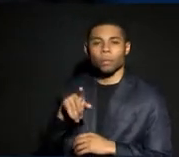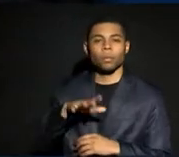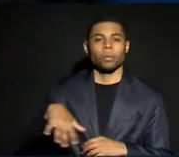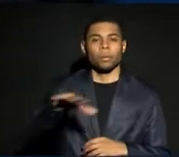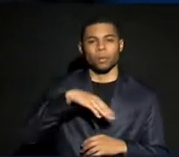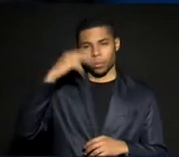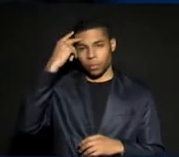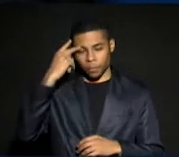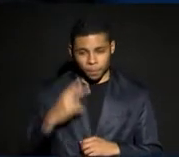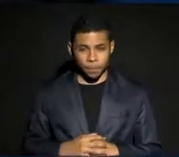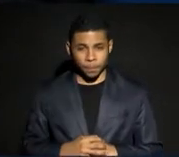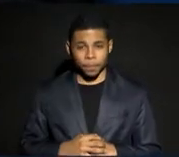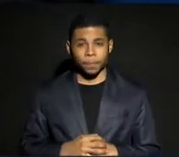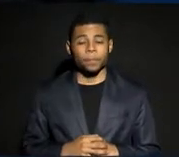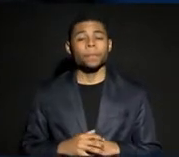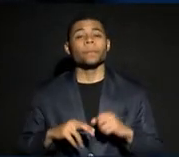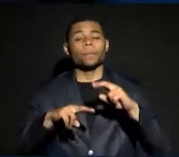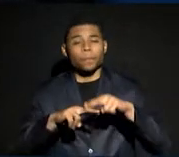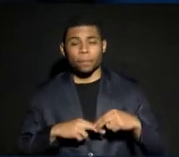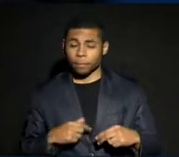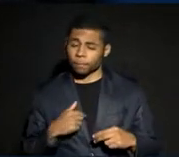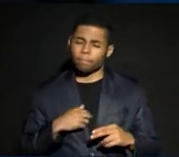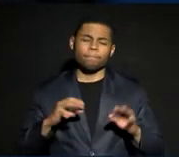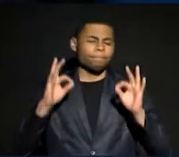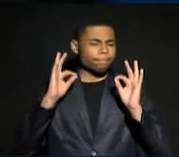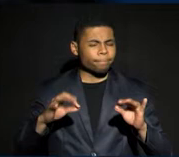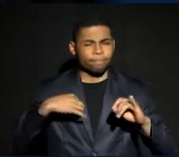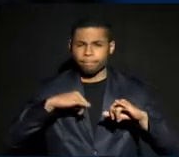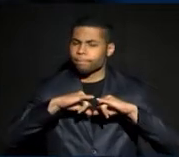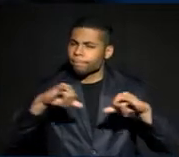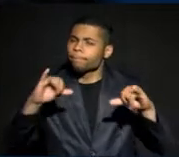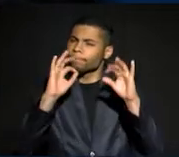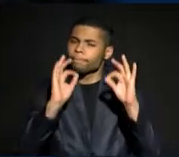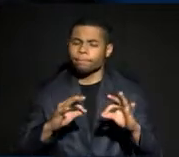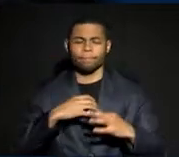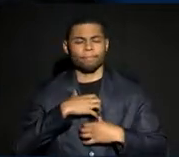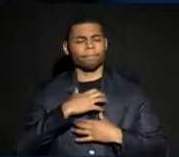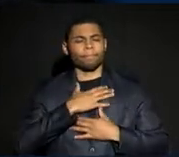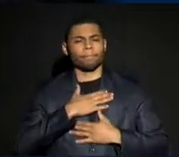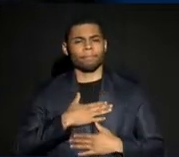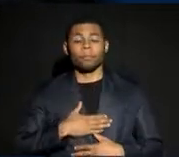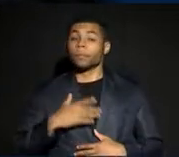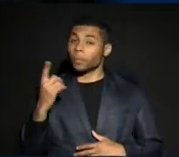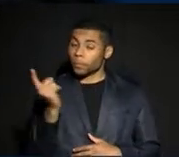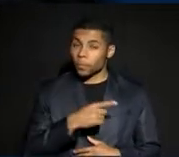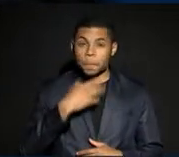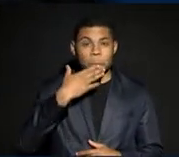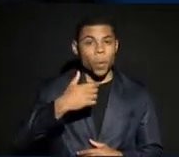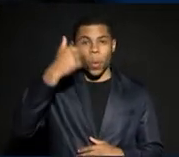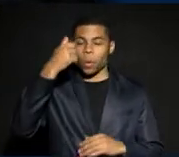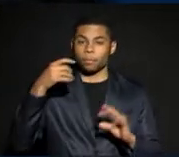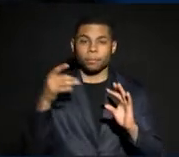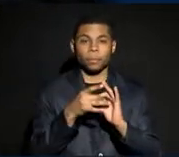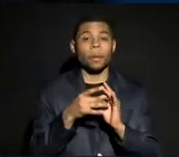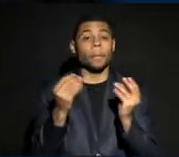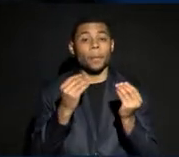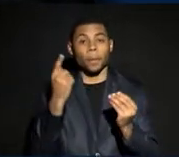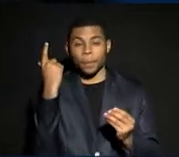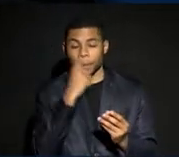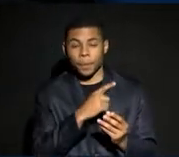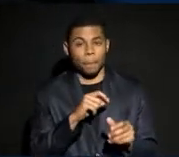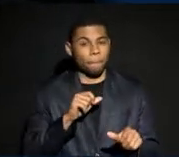Paulo. Então, eu considero, assim, tranquilamente, que nós estamos com o melhor arco de alianças para promover